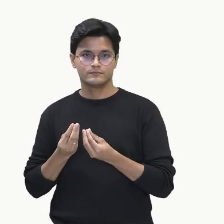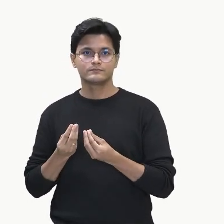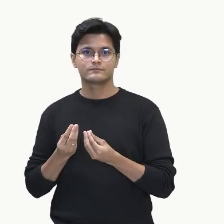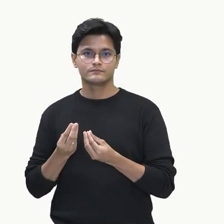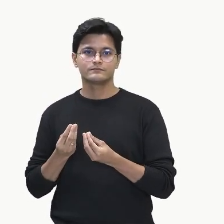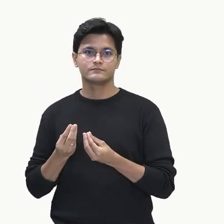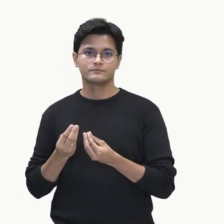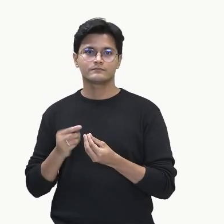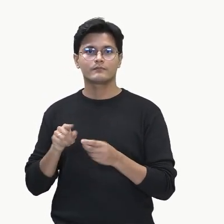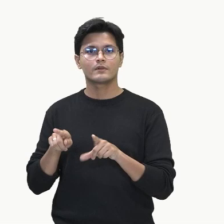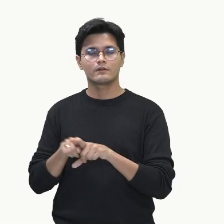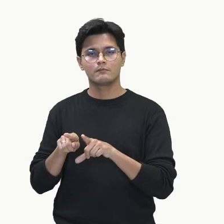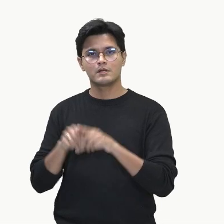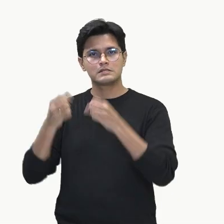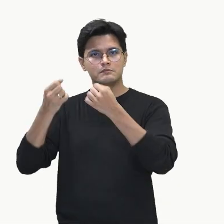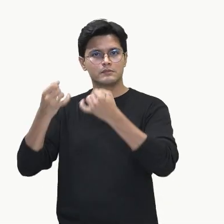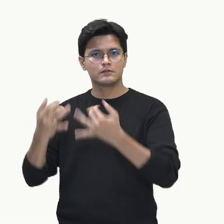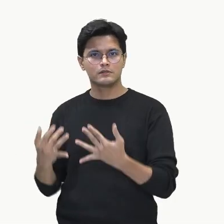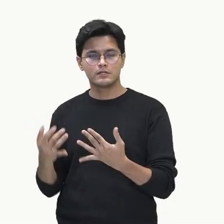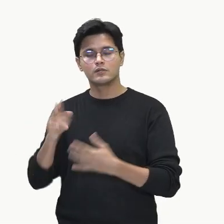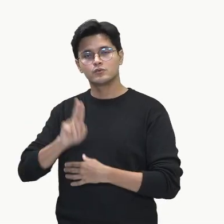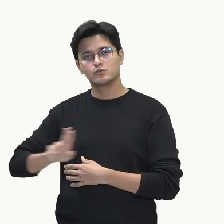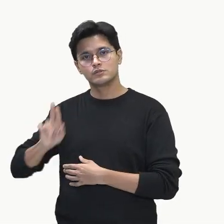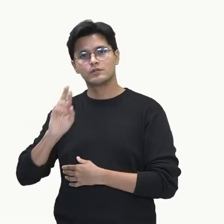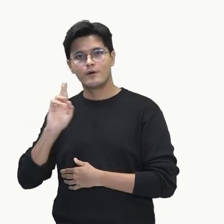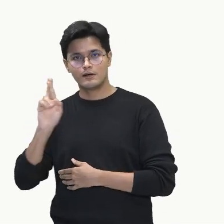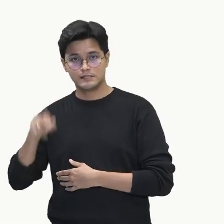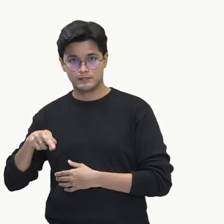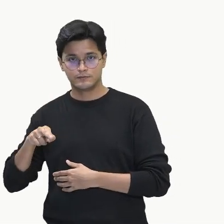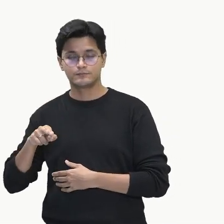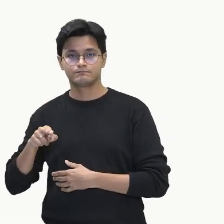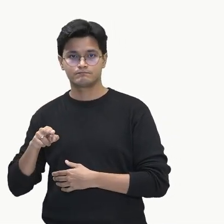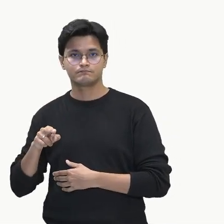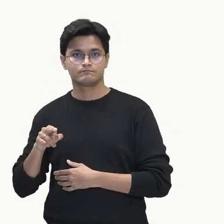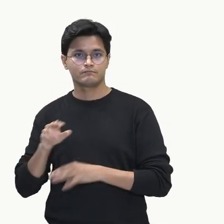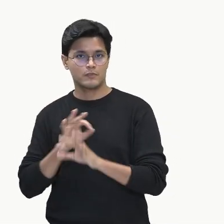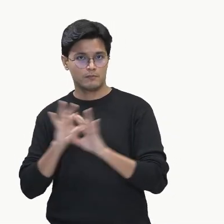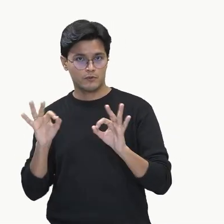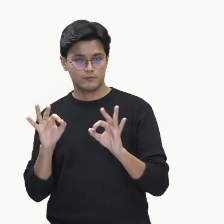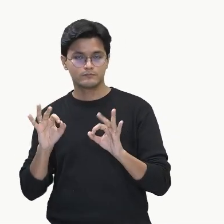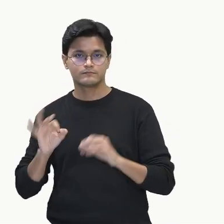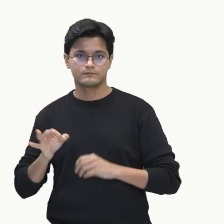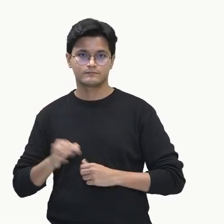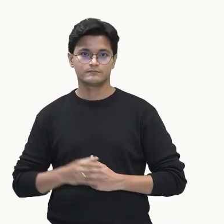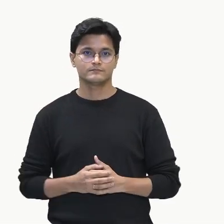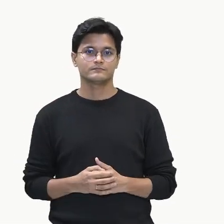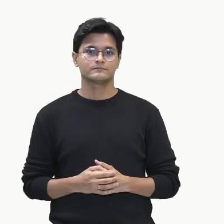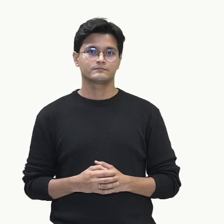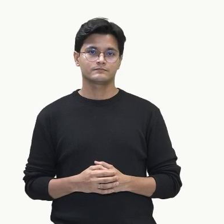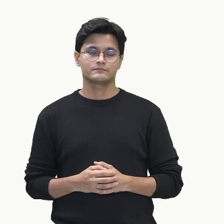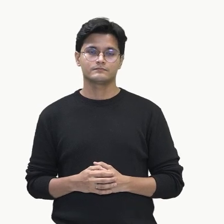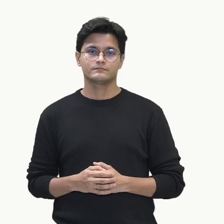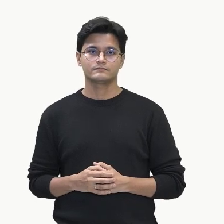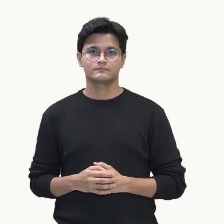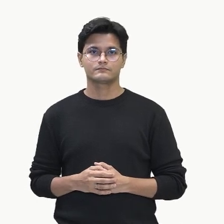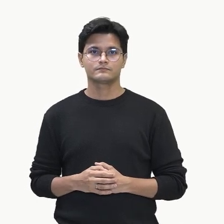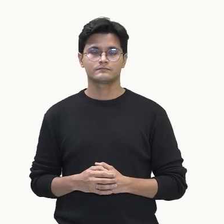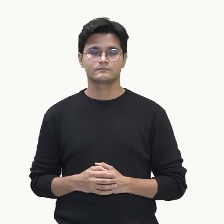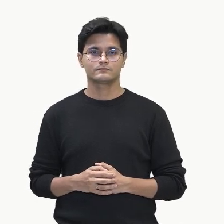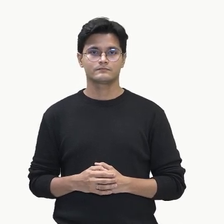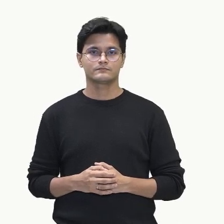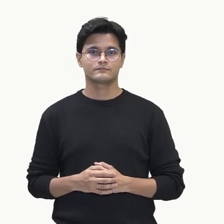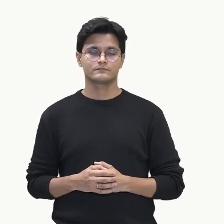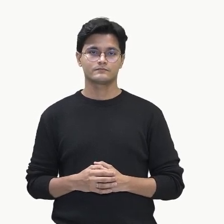e explicada pela razão. Ponto. Tá? Isso daí nós já falamos,